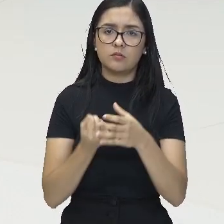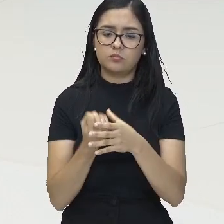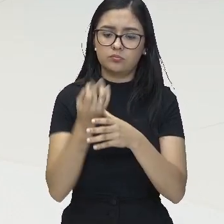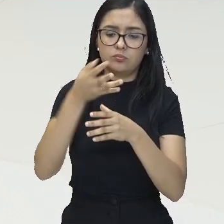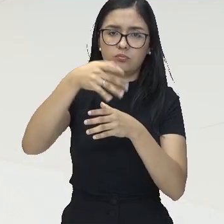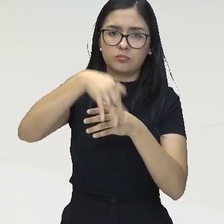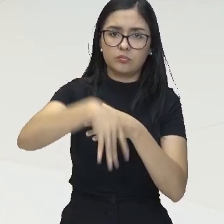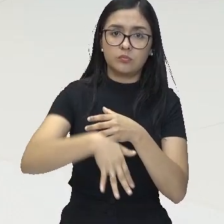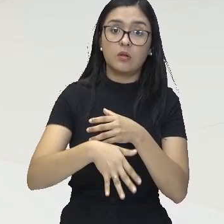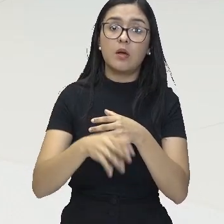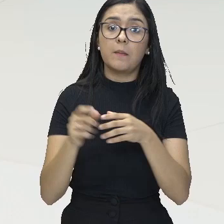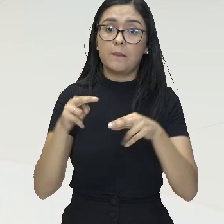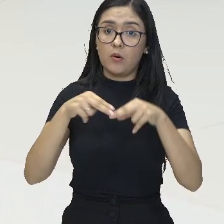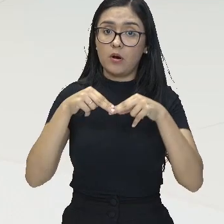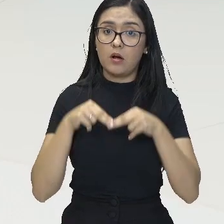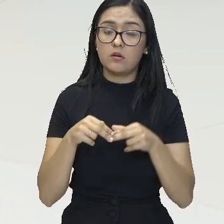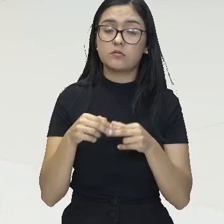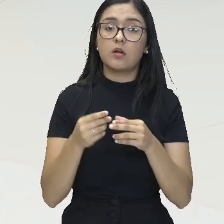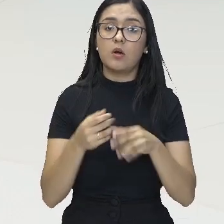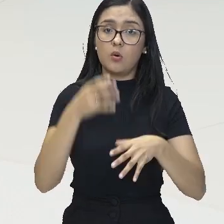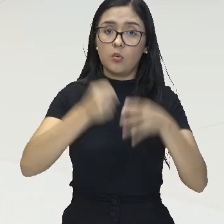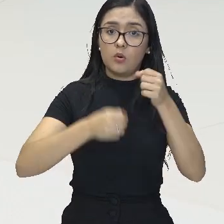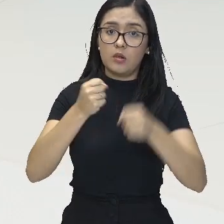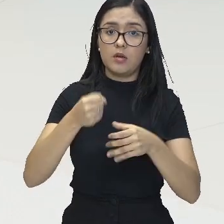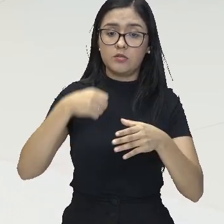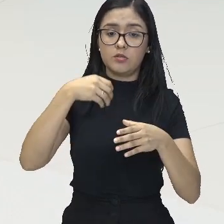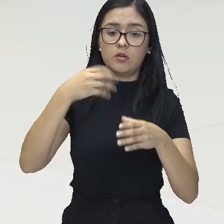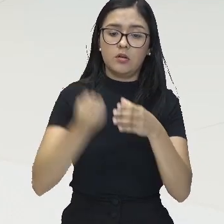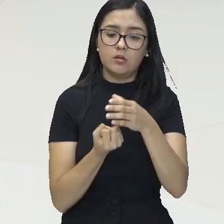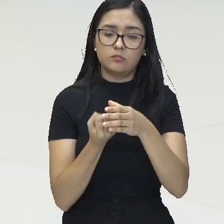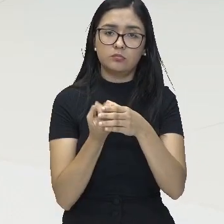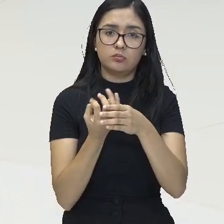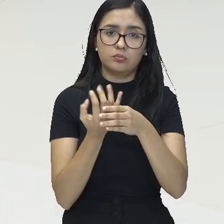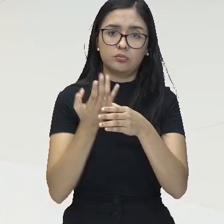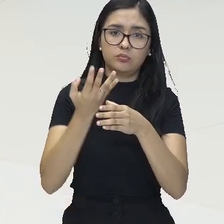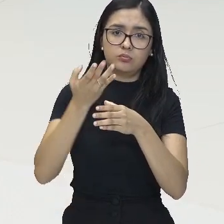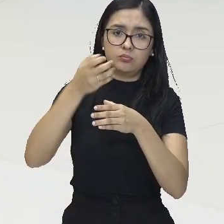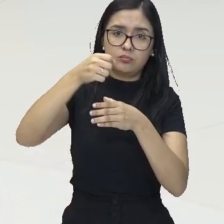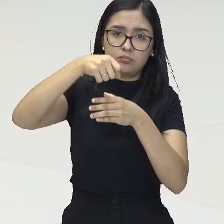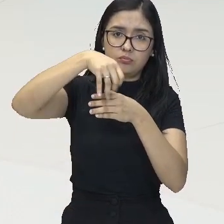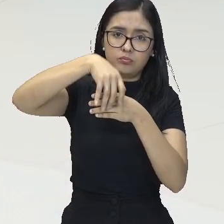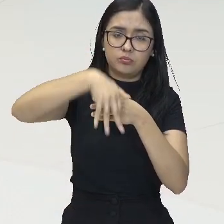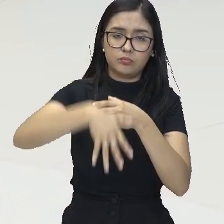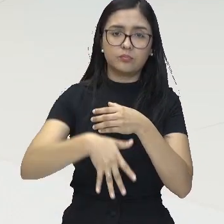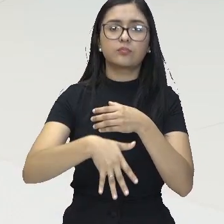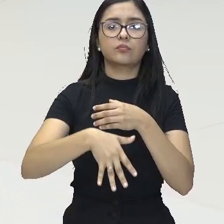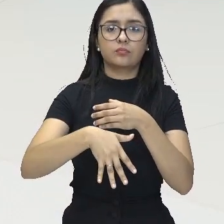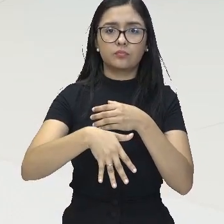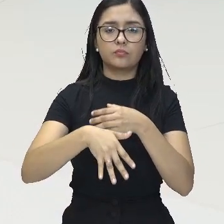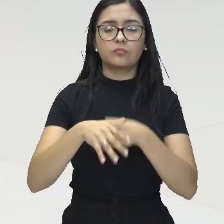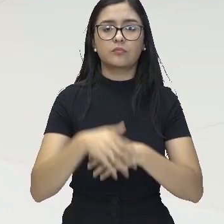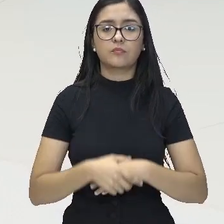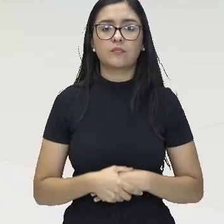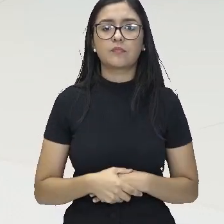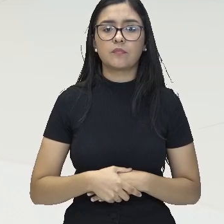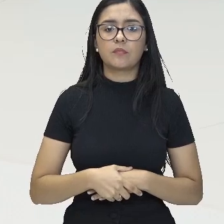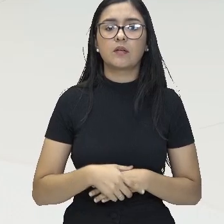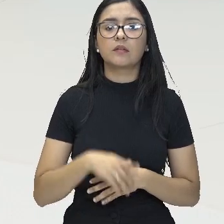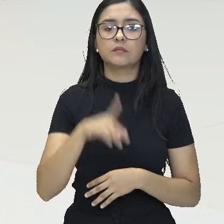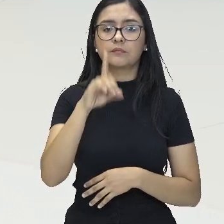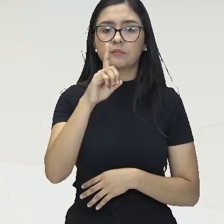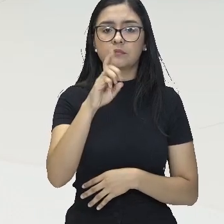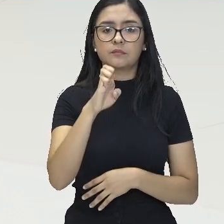que derramou, tá? Então, essa é a diferença. Então, que derramou é uma